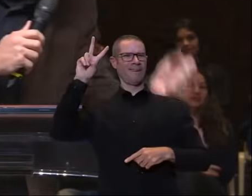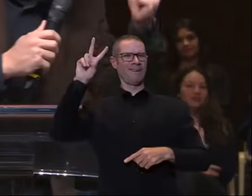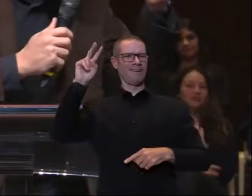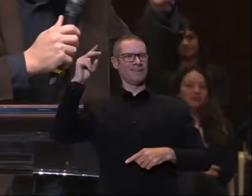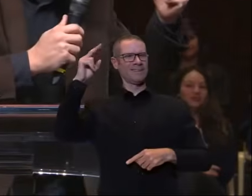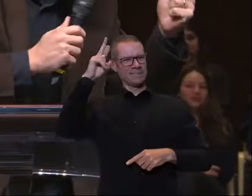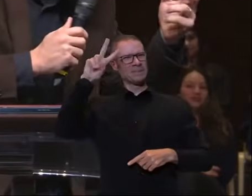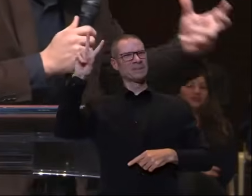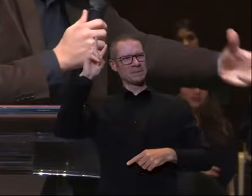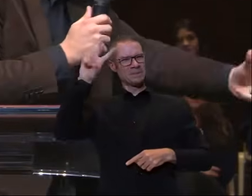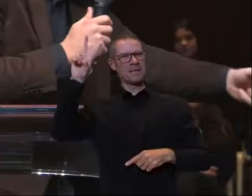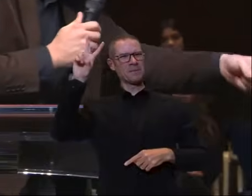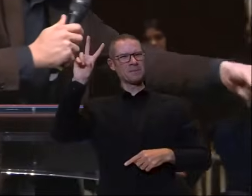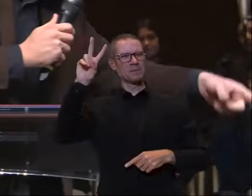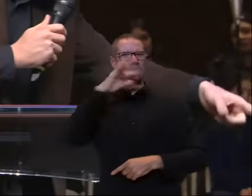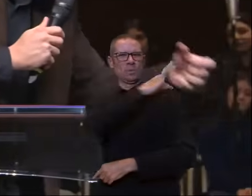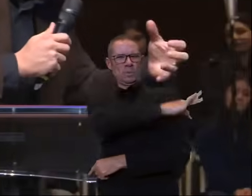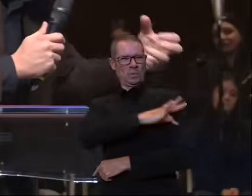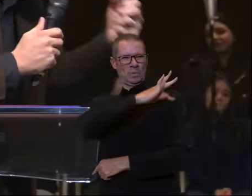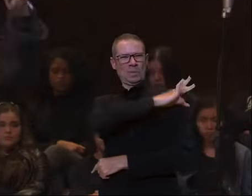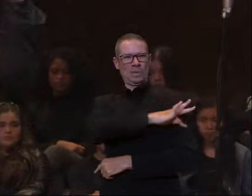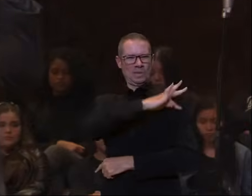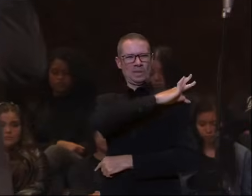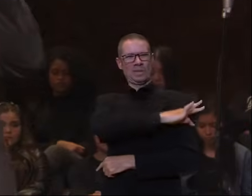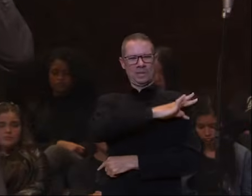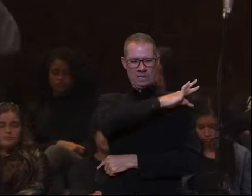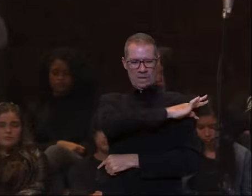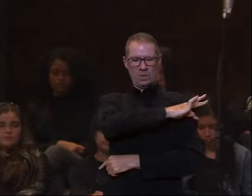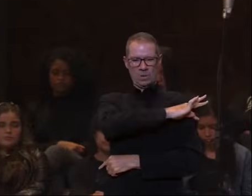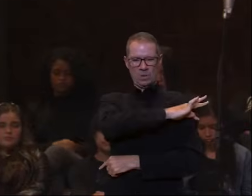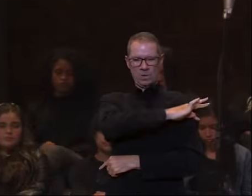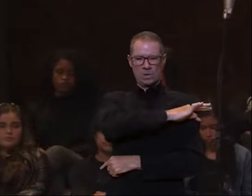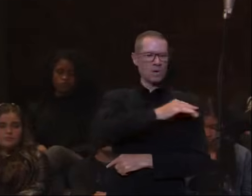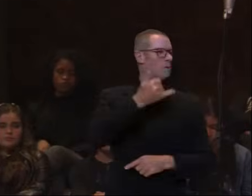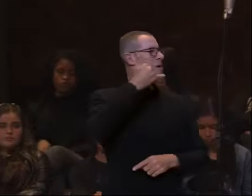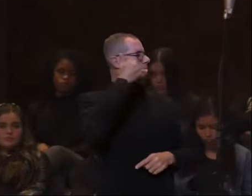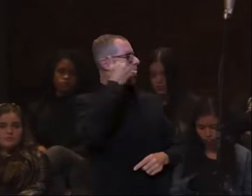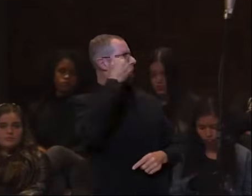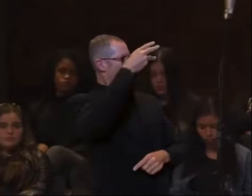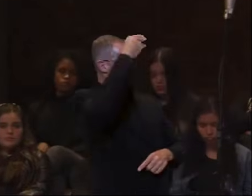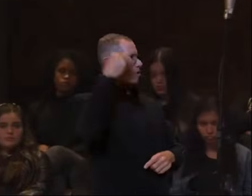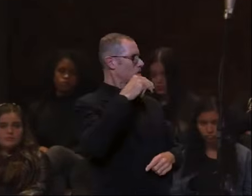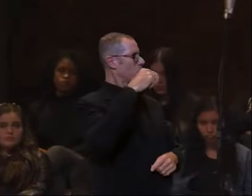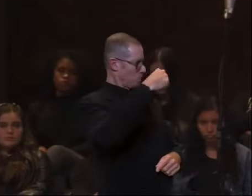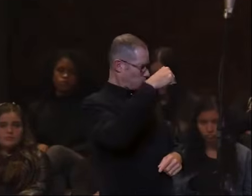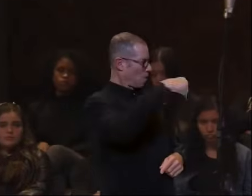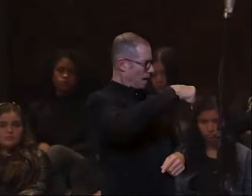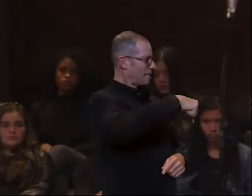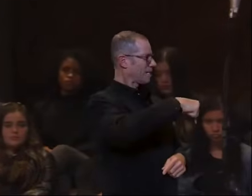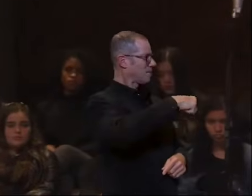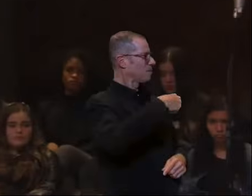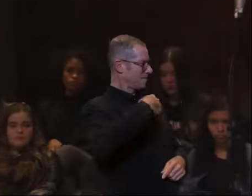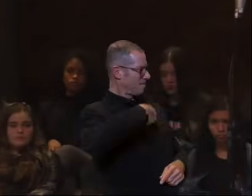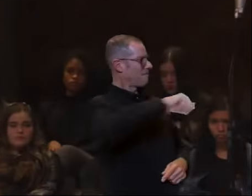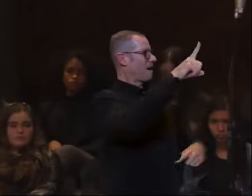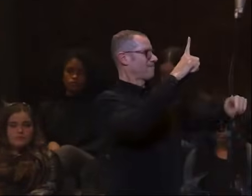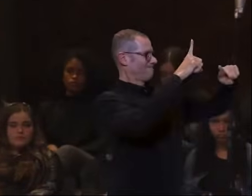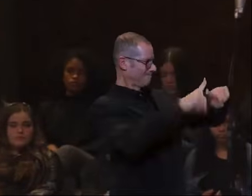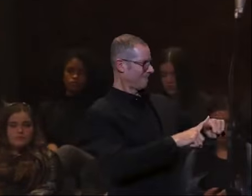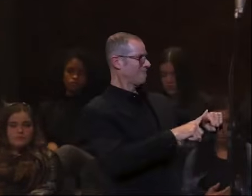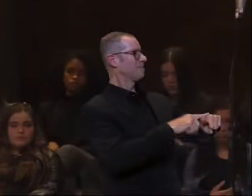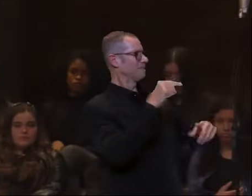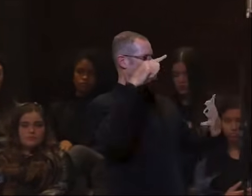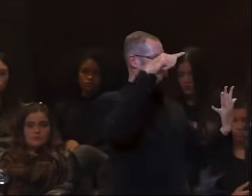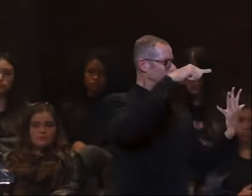Eu lembro quando o técnico tocou, era o técnico, eu atendi, ele falou: ô Michel, estou aqui te chamando, você vai para a competição, você foi